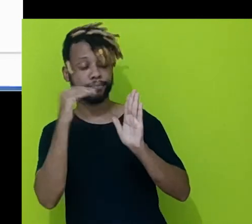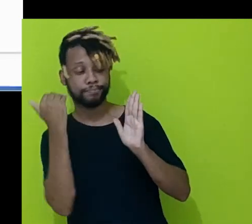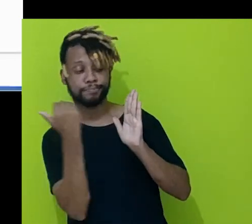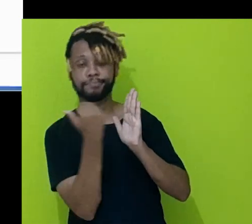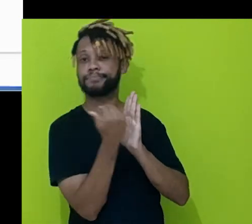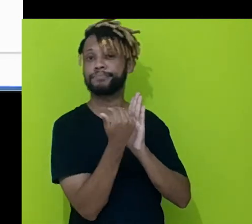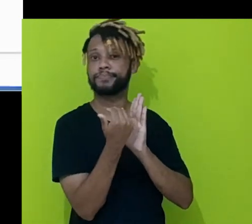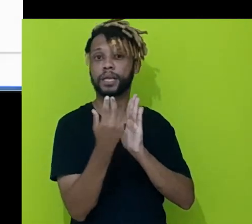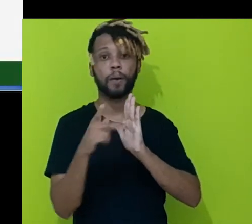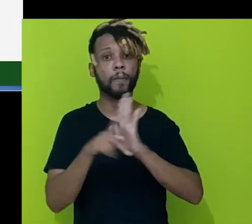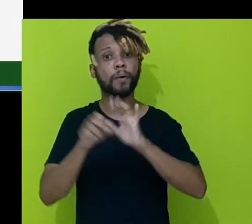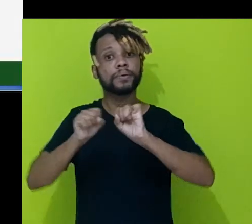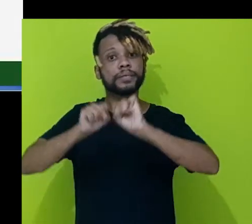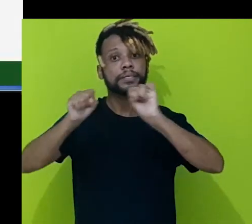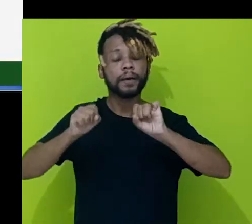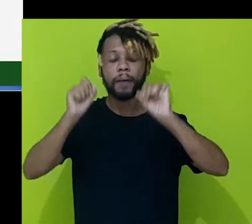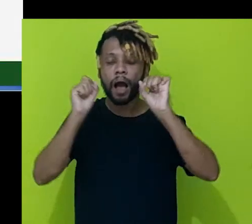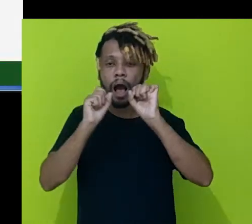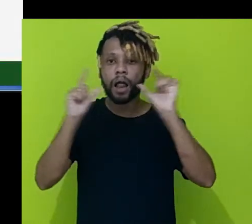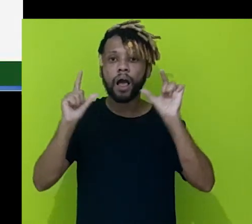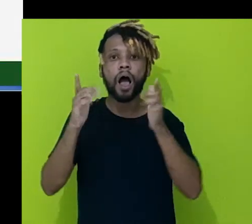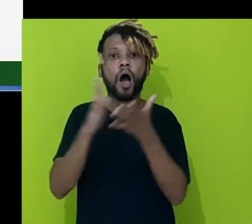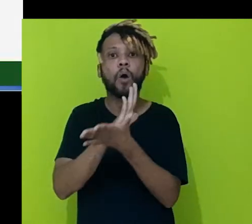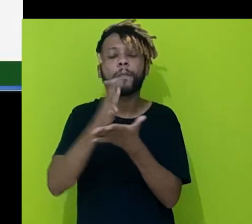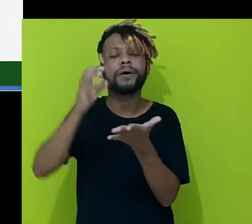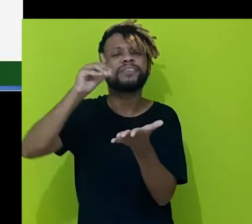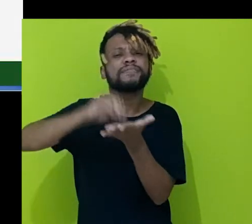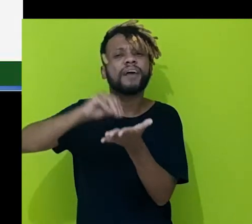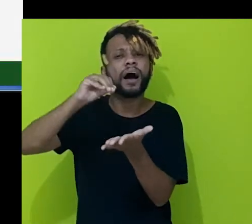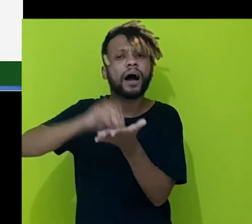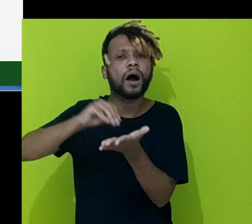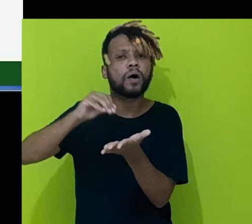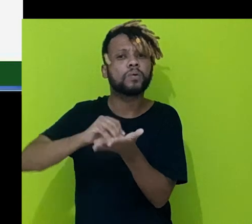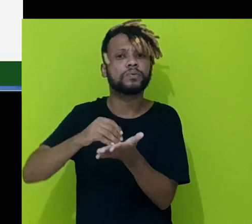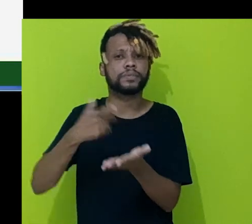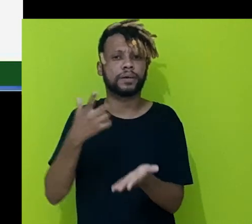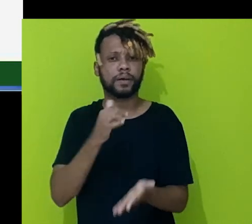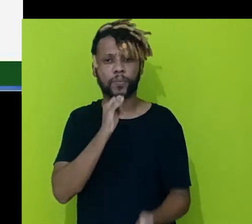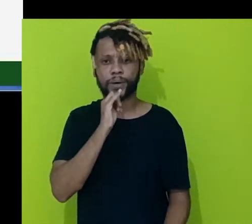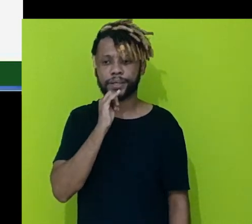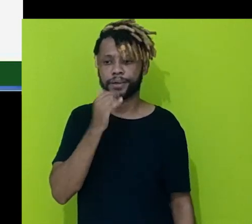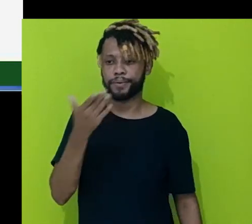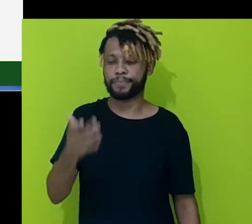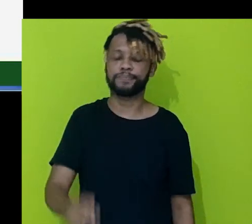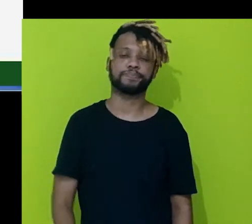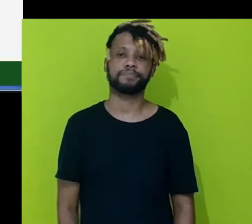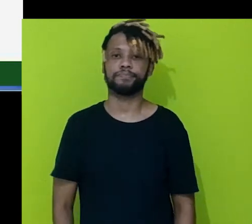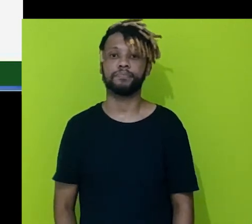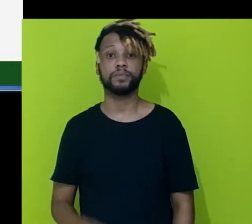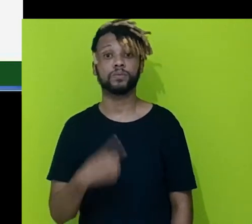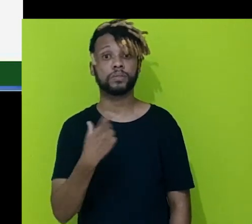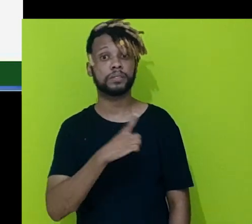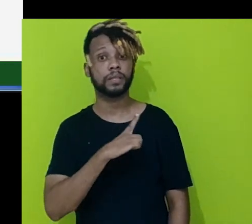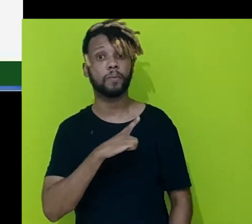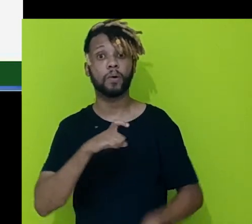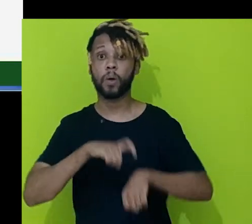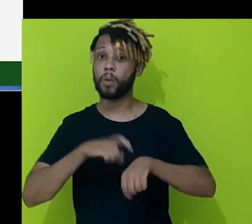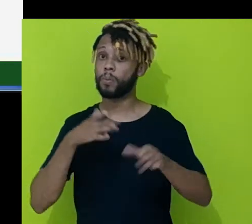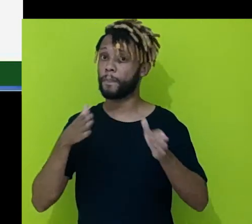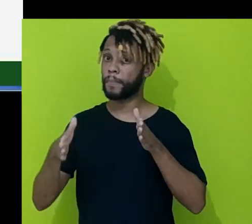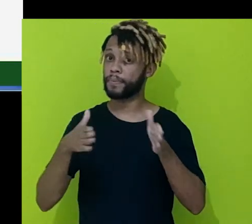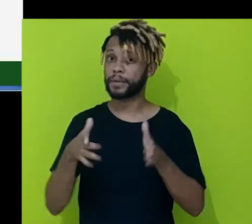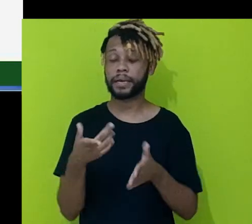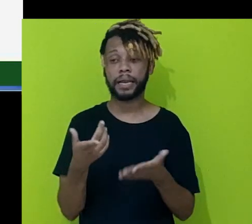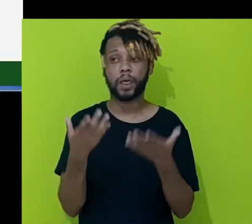observações. O próprio sistema alerta algumas pendências. Como nós estamos num período onde